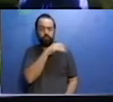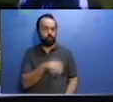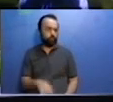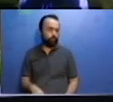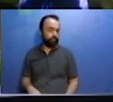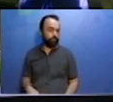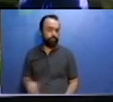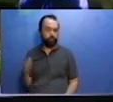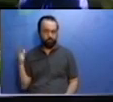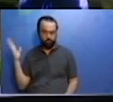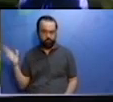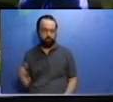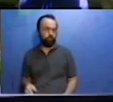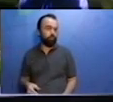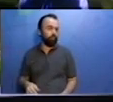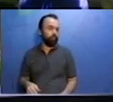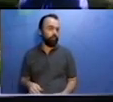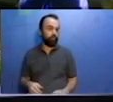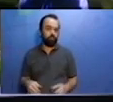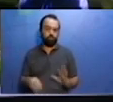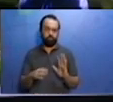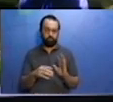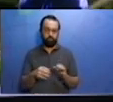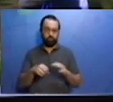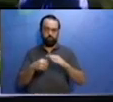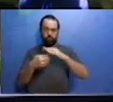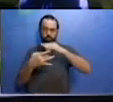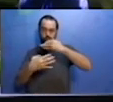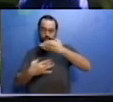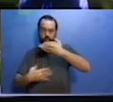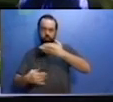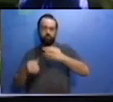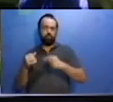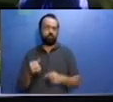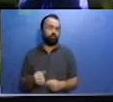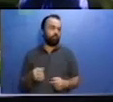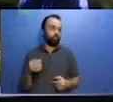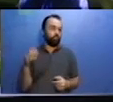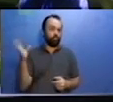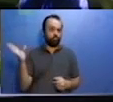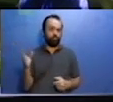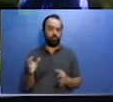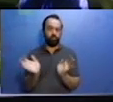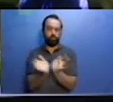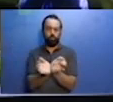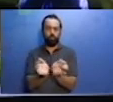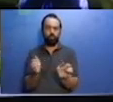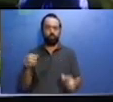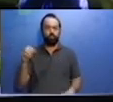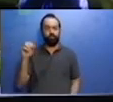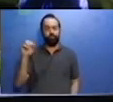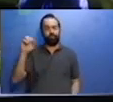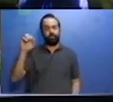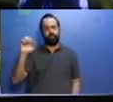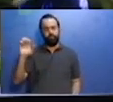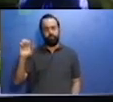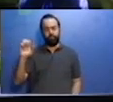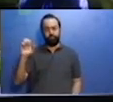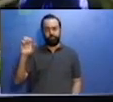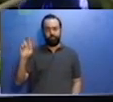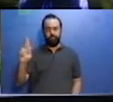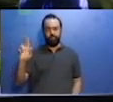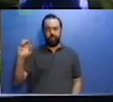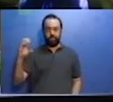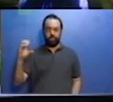Bom, agora falando um pouco sobre a sistemática, a classificação dos fungos. Como eu já falei, domínio Eukarya, o reino Fungi, o reino